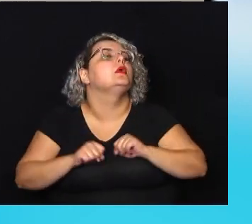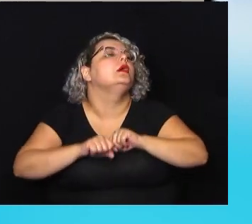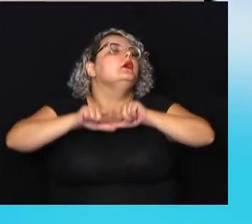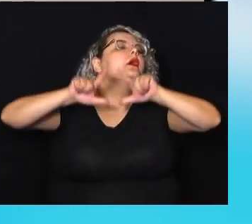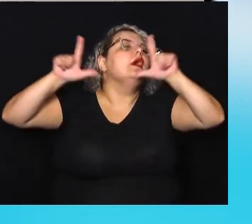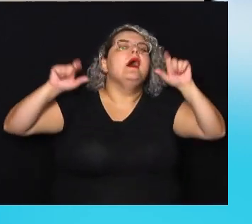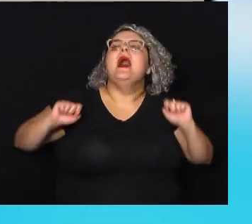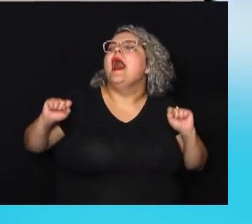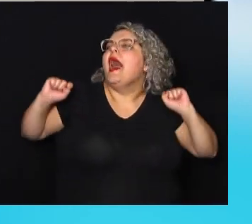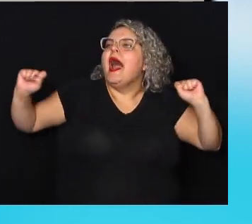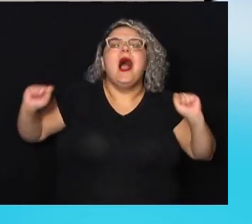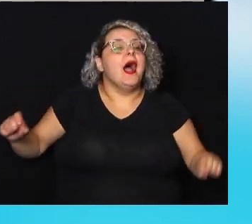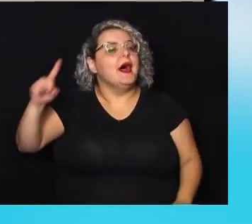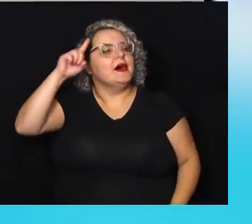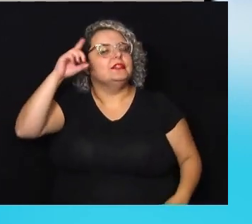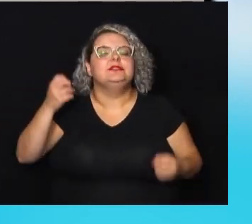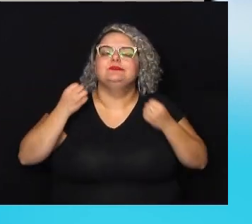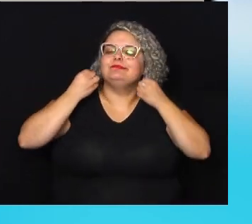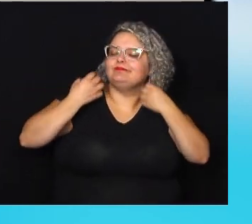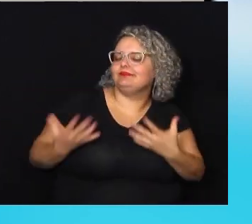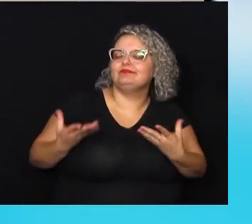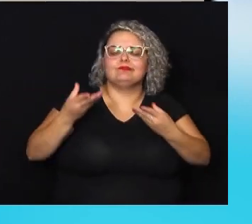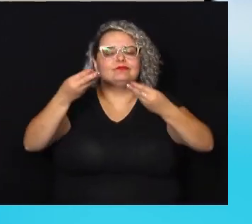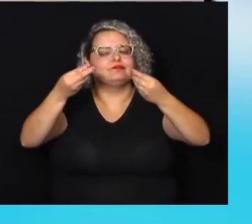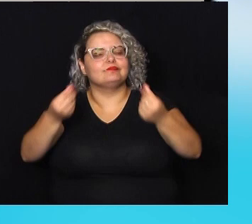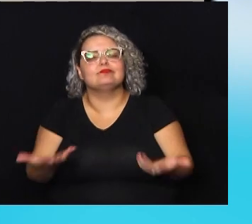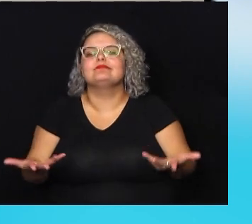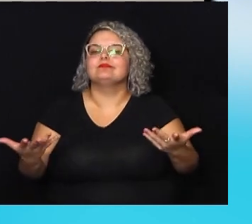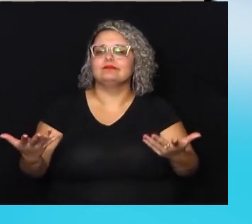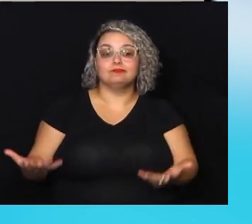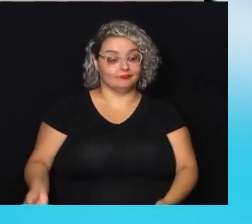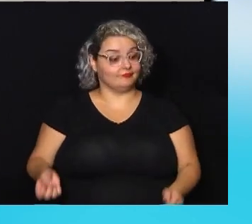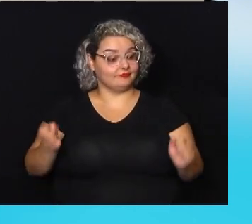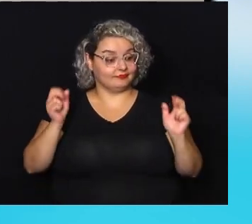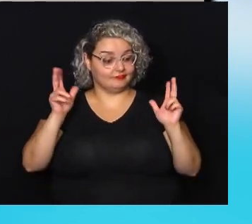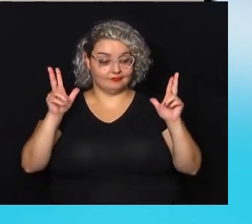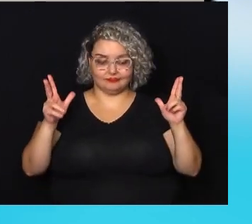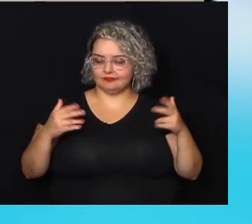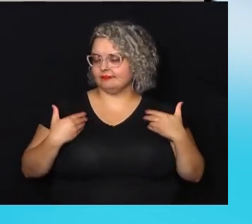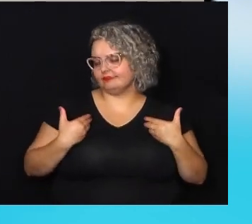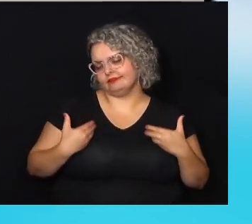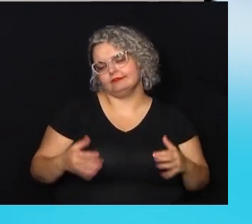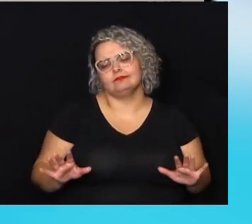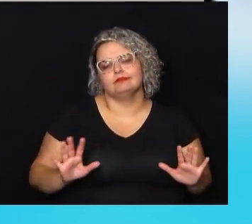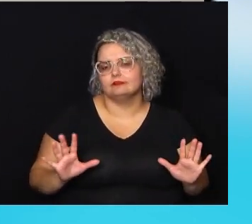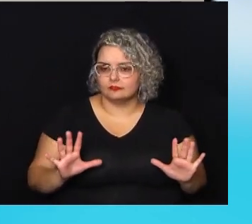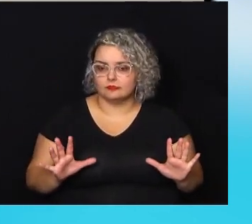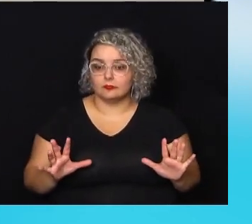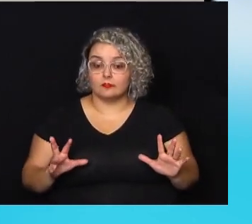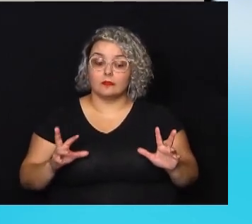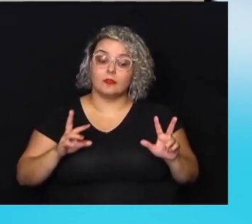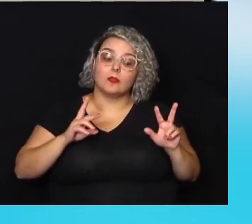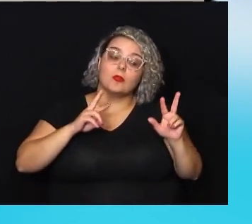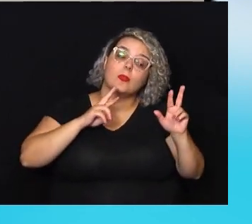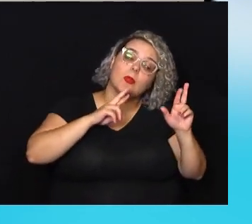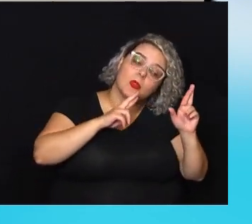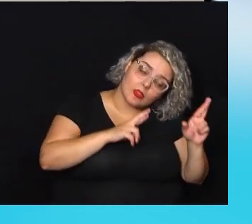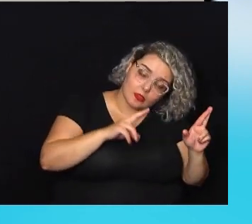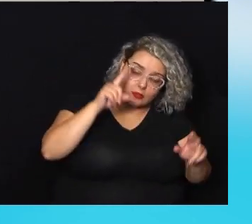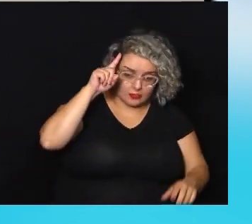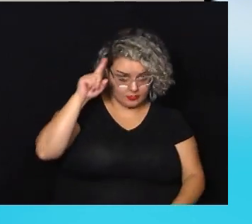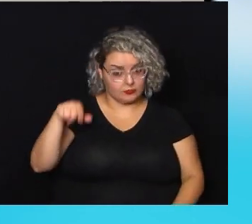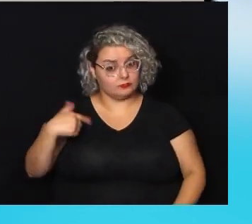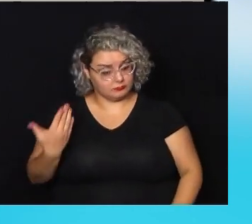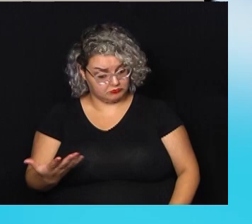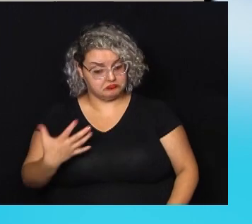Exatamente, assim, o normal é a gente acordar bem, ter um dia bom, com qualidade adequada, né, sem sono, sem